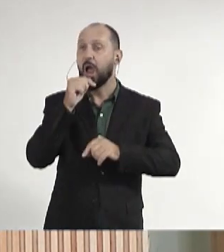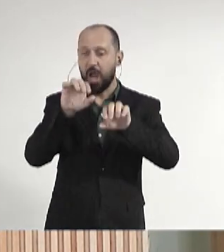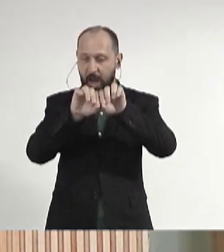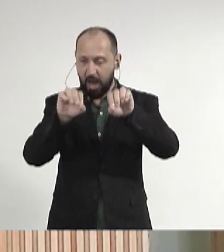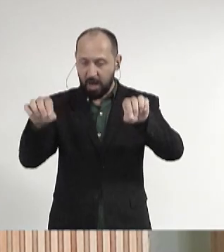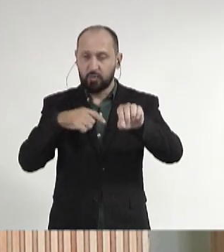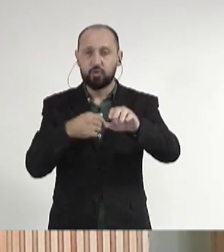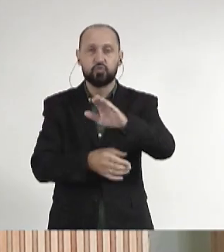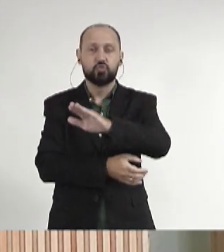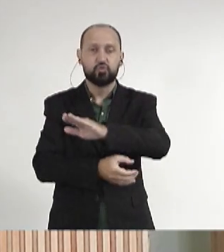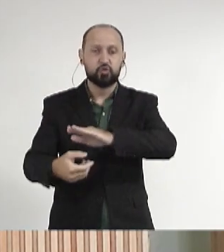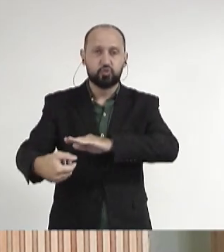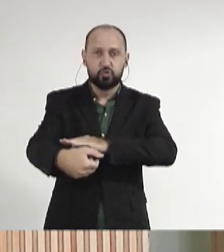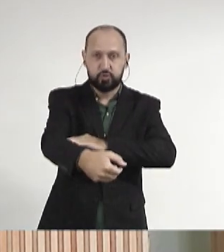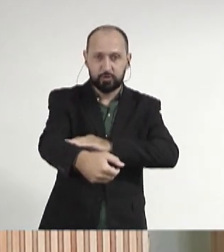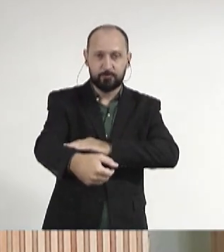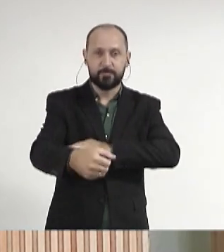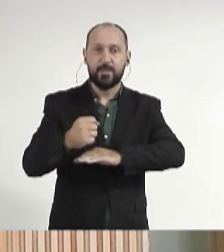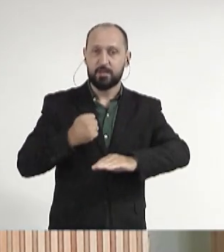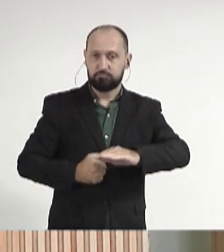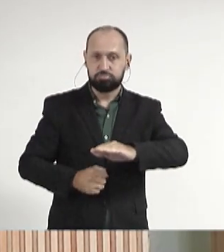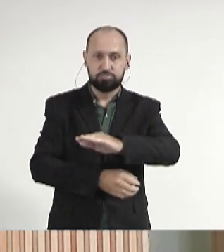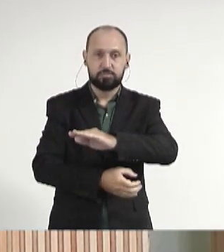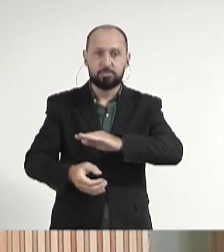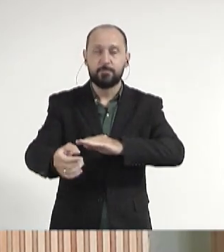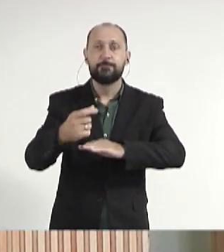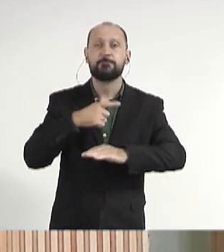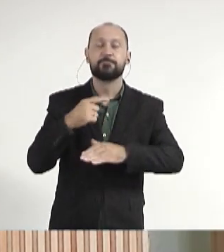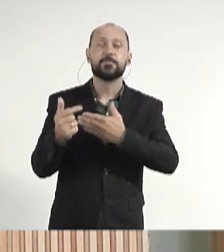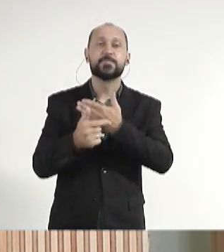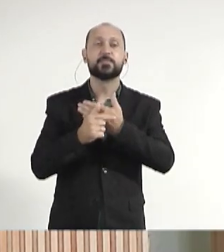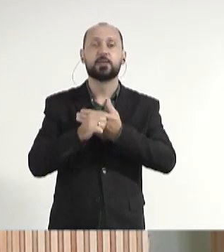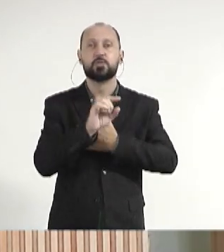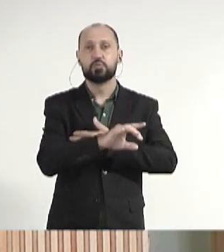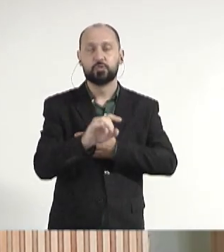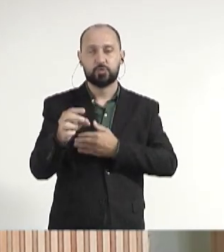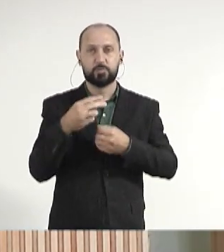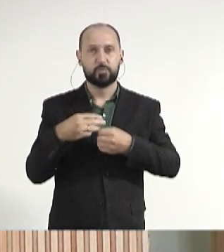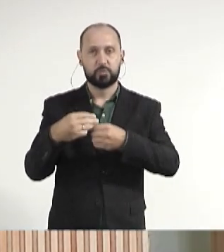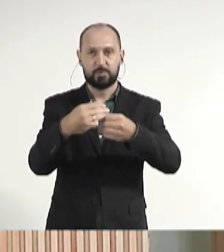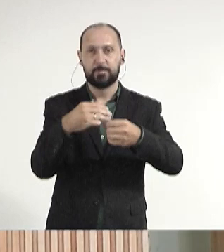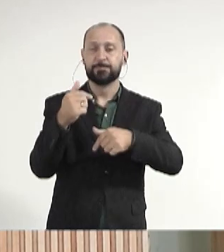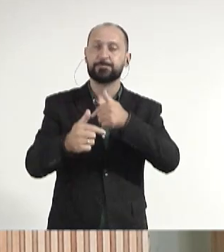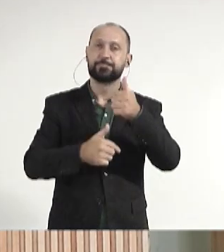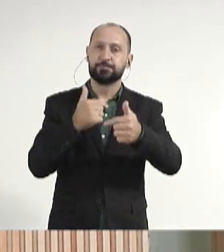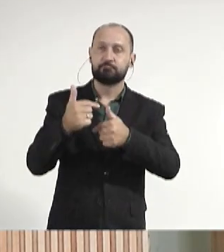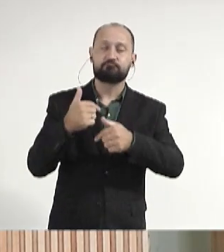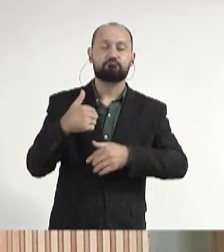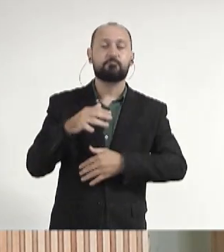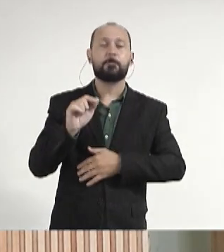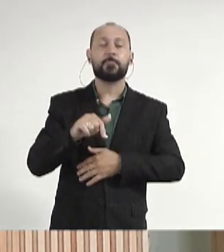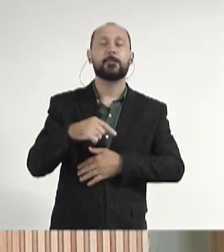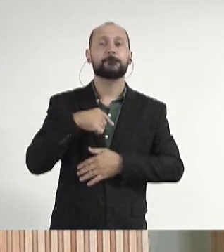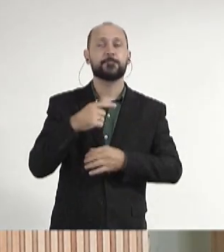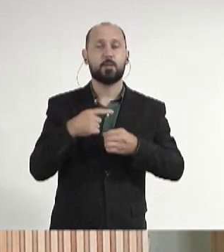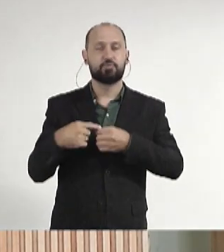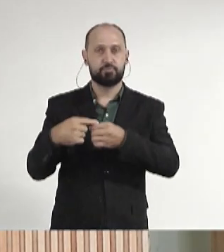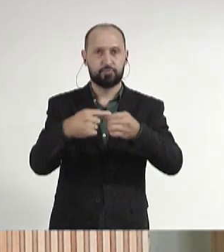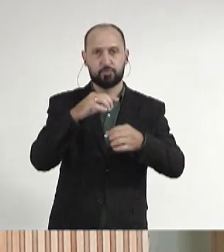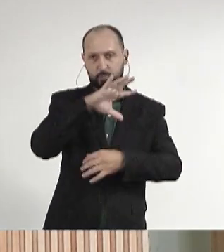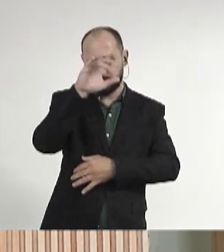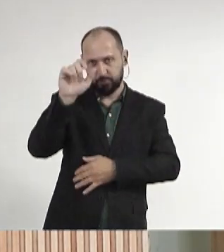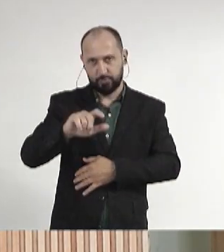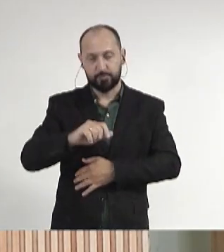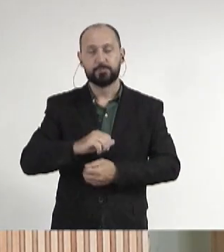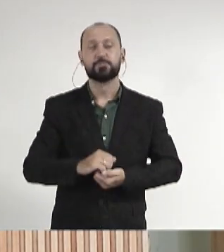e da coleta de esgoto, e que a Sanesul tem tido um papel muito importante nos municípios em que atua majoritariamente no interior aqui de